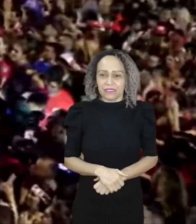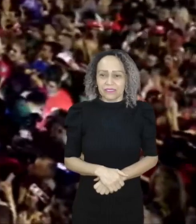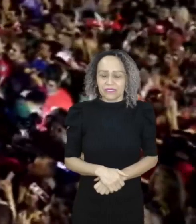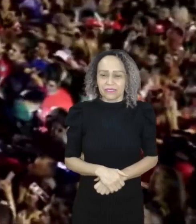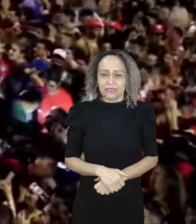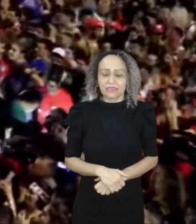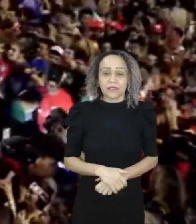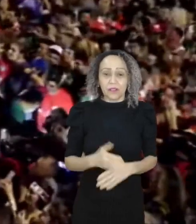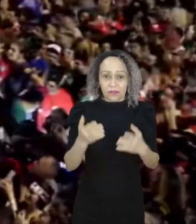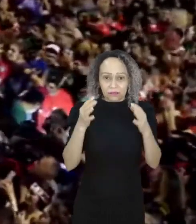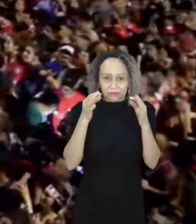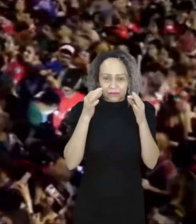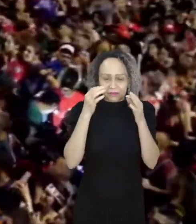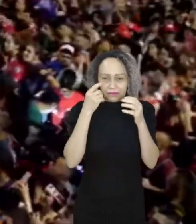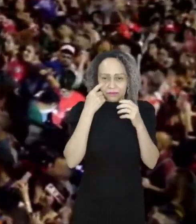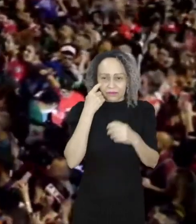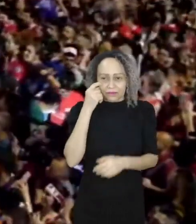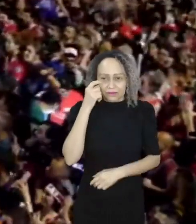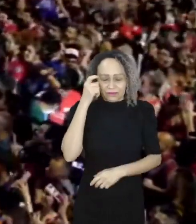Atenção.